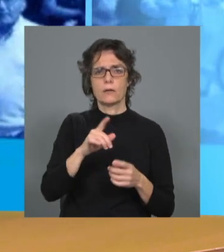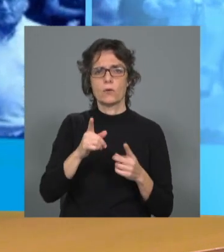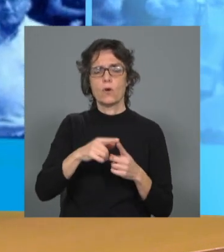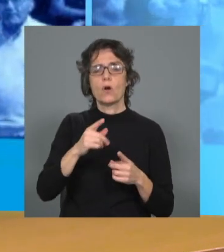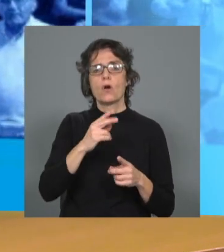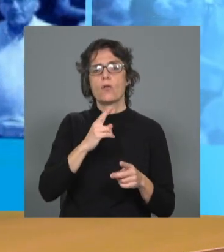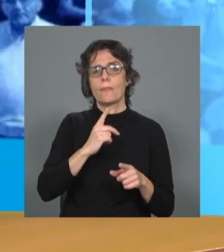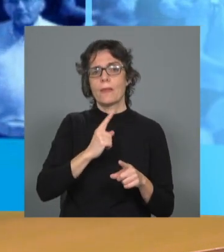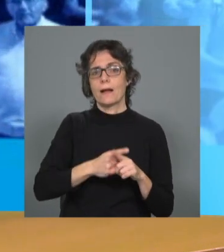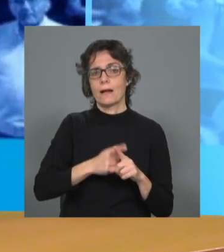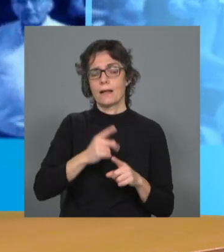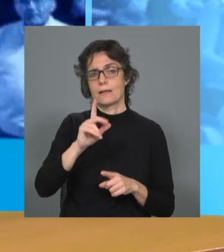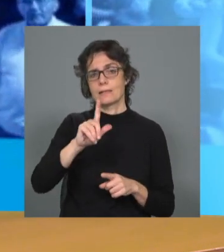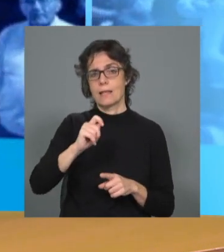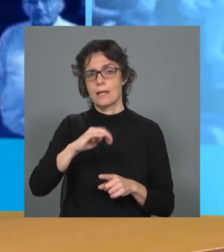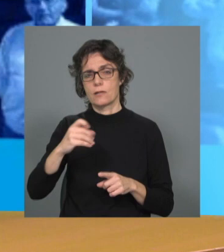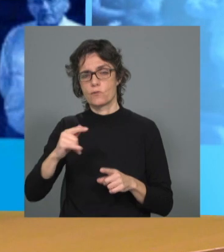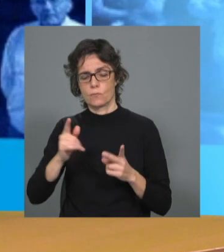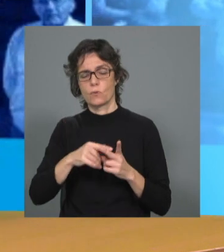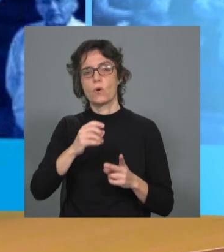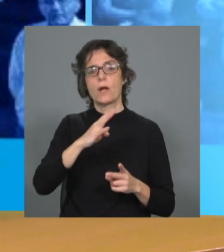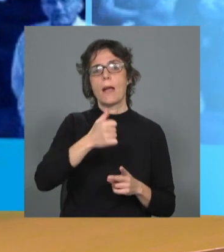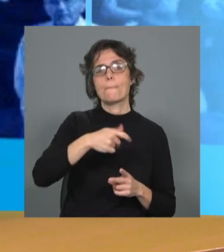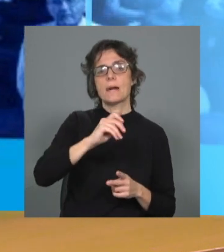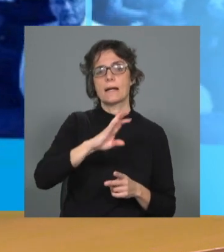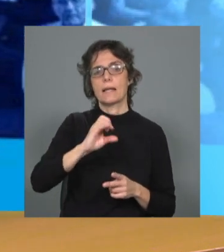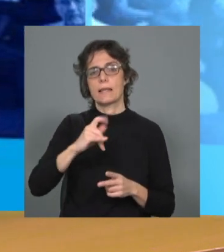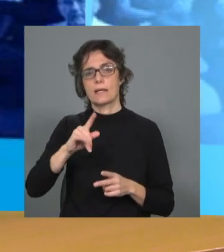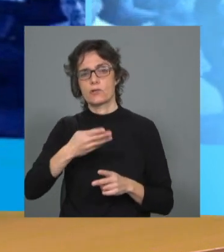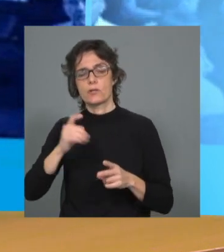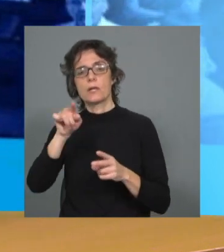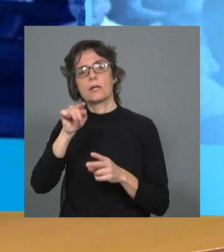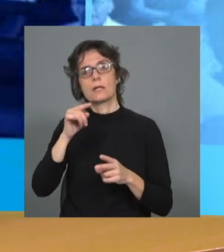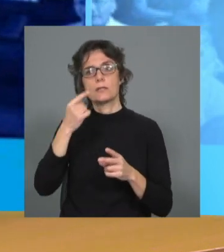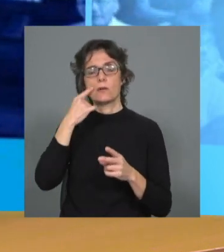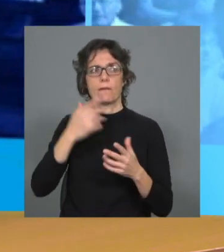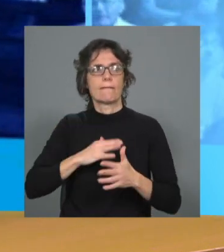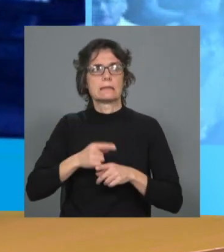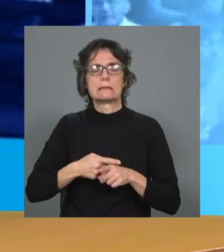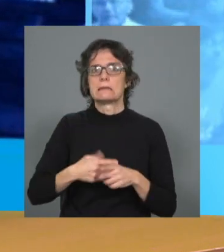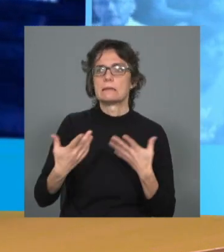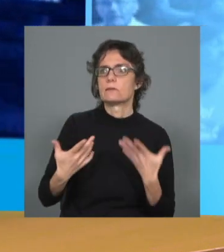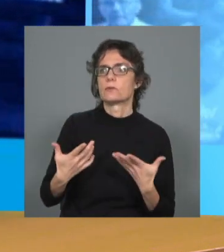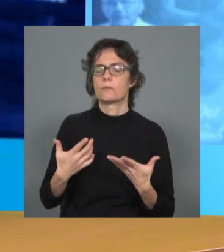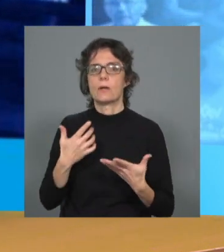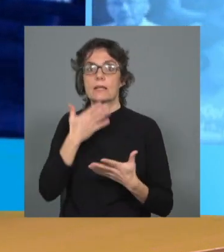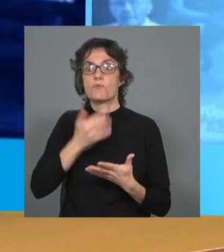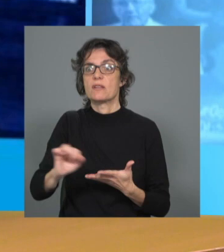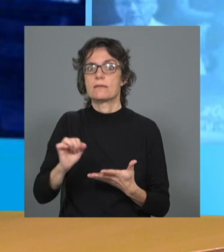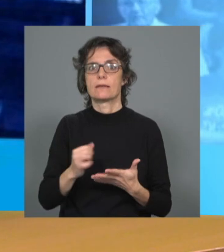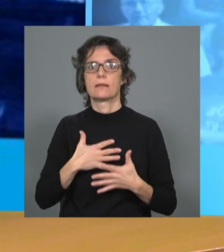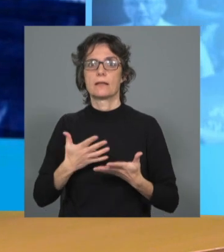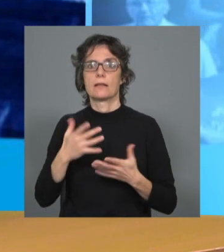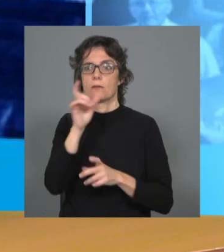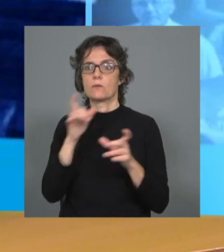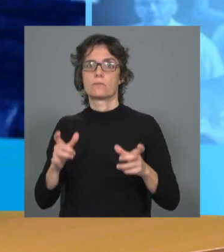quando voltou, veio muito impressionado com essa história. E encontramos, ele falou-me disso e disse-me que justamente uma das primeiras pessoas